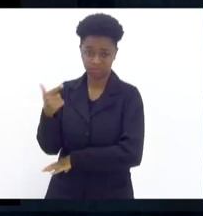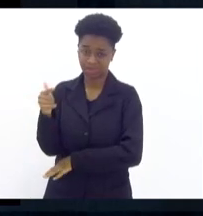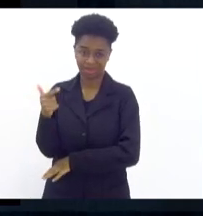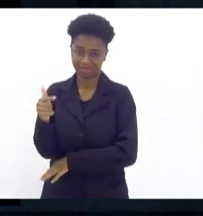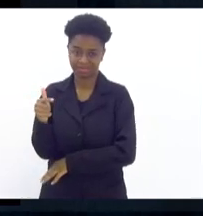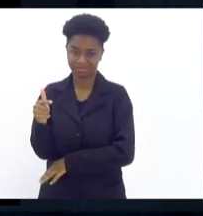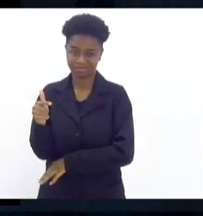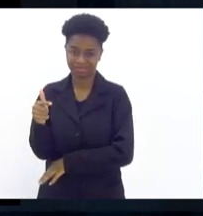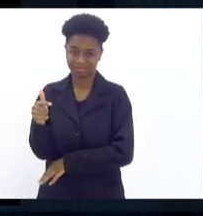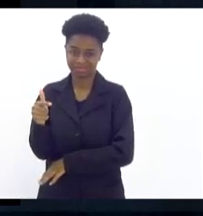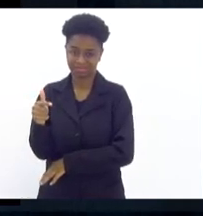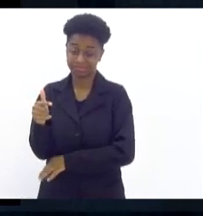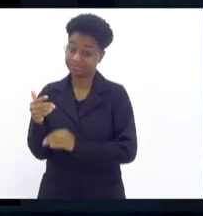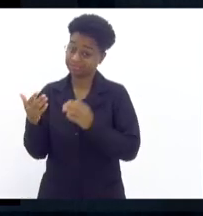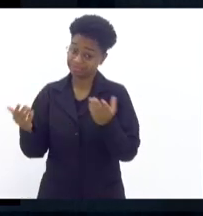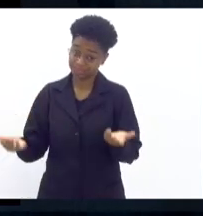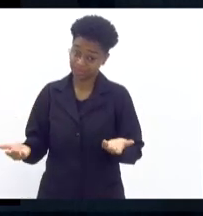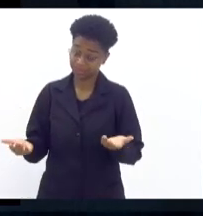Então,